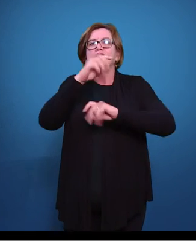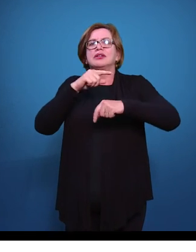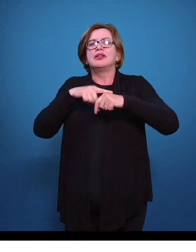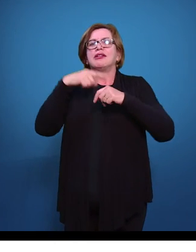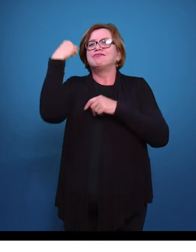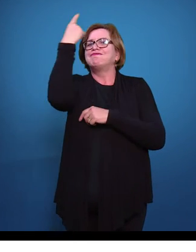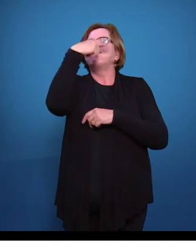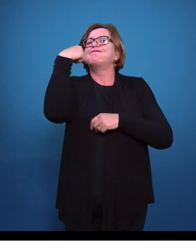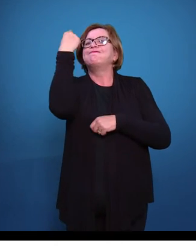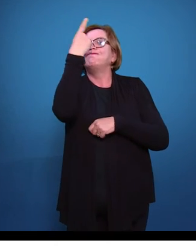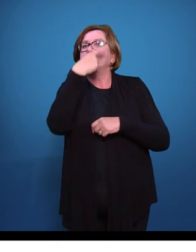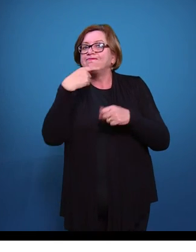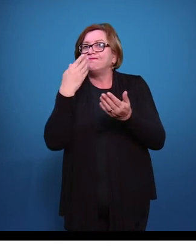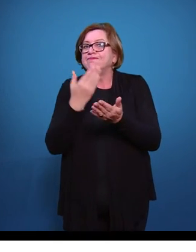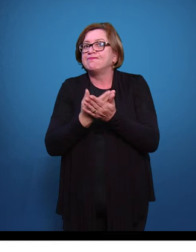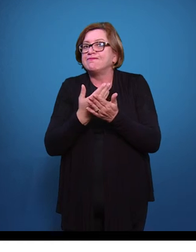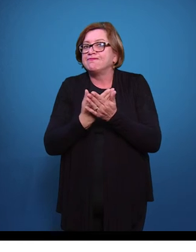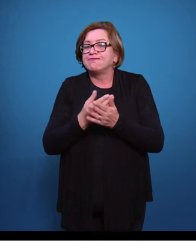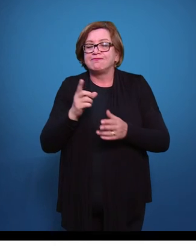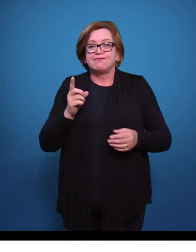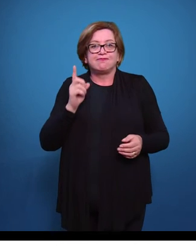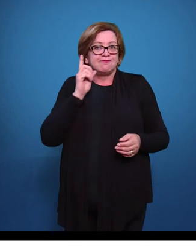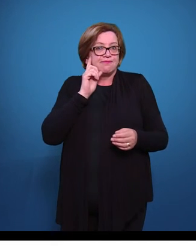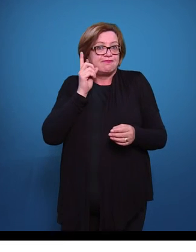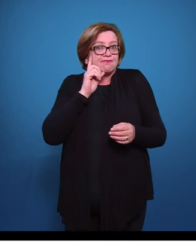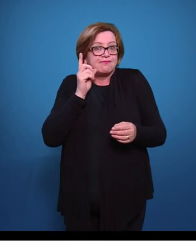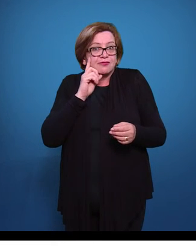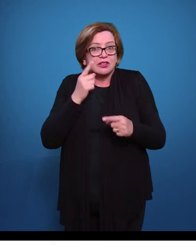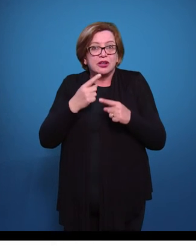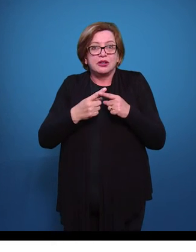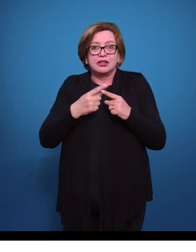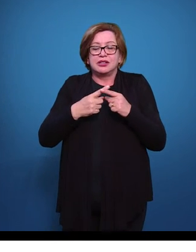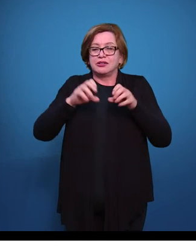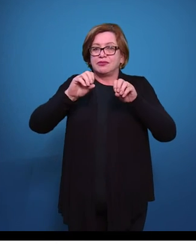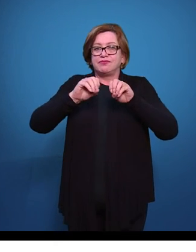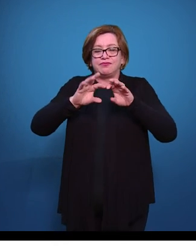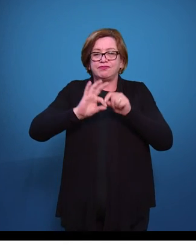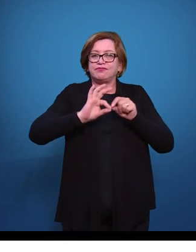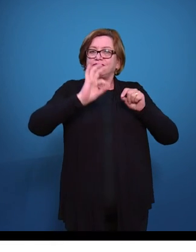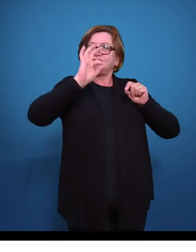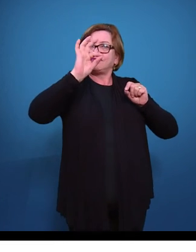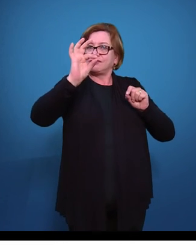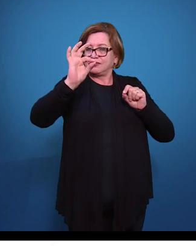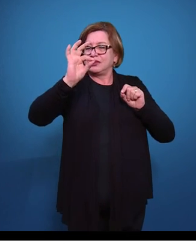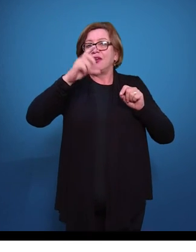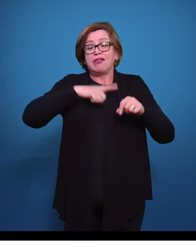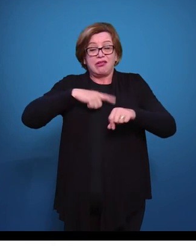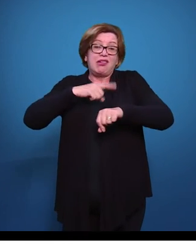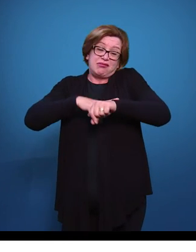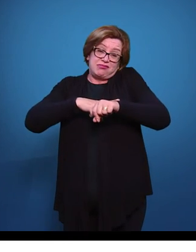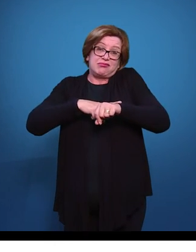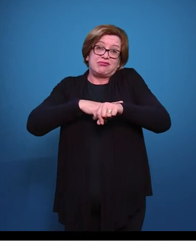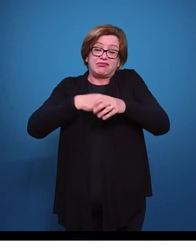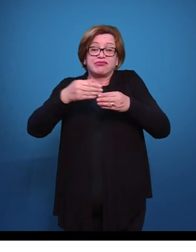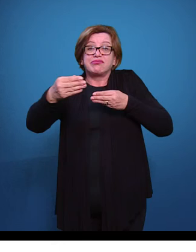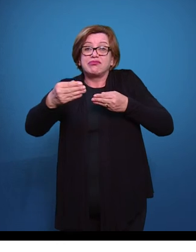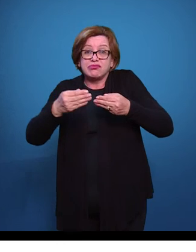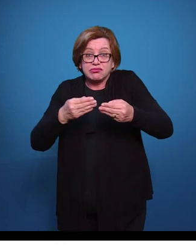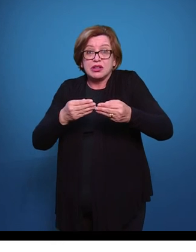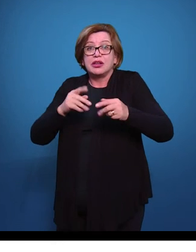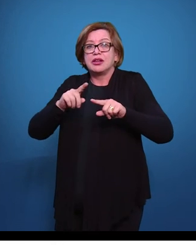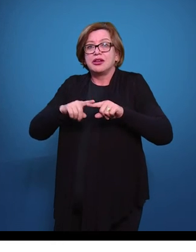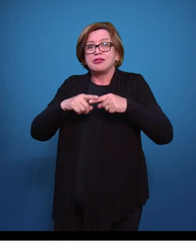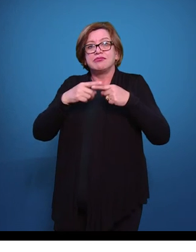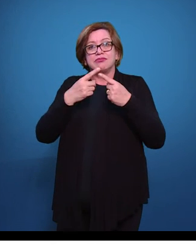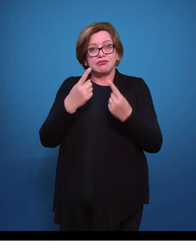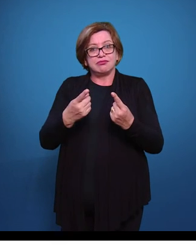tempo de estudo de acordo com a sua rotina diária porque afinal de contas a educação à distância ela tem uma flexibilidade de horários mesmo